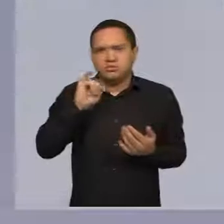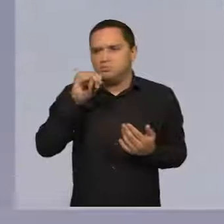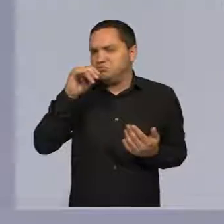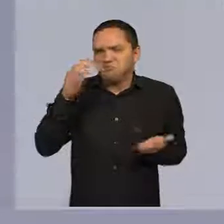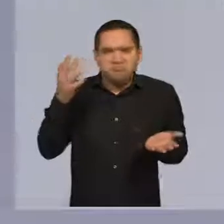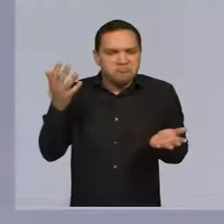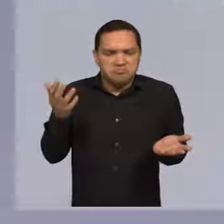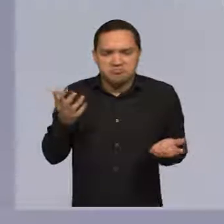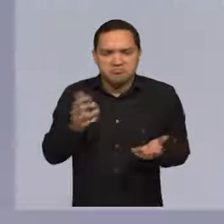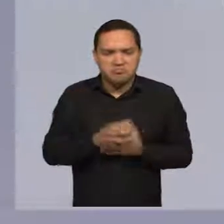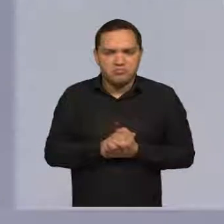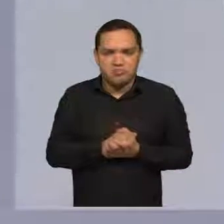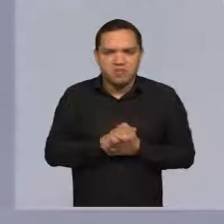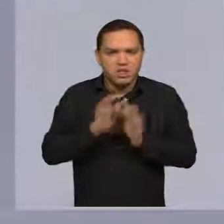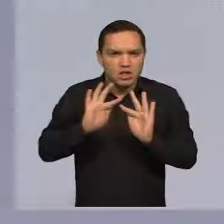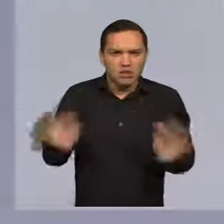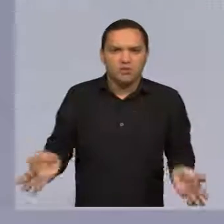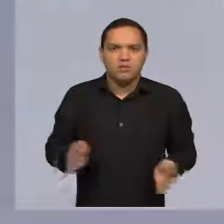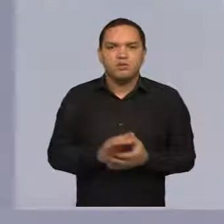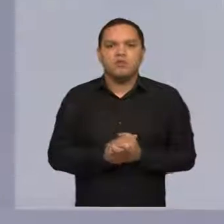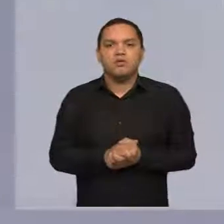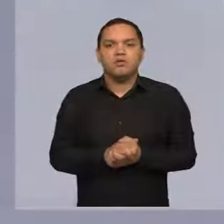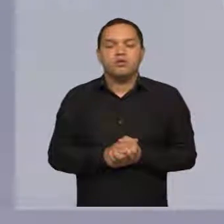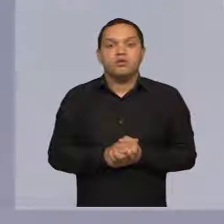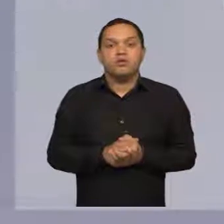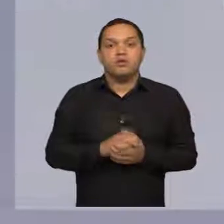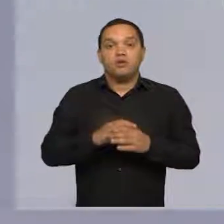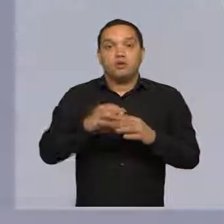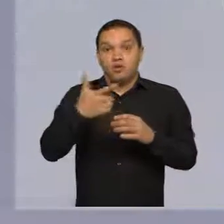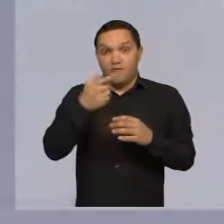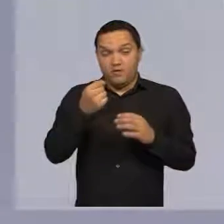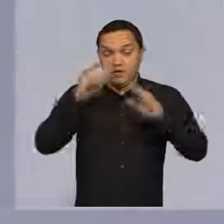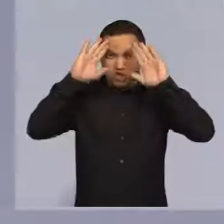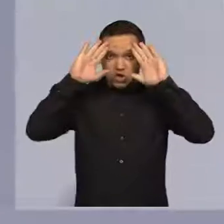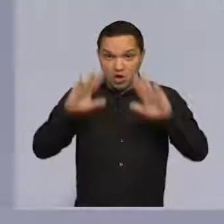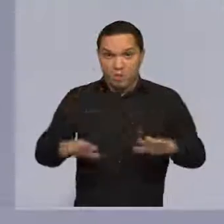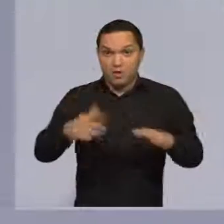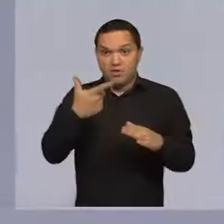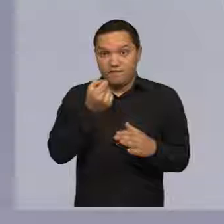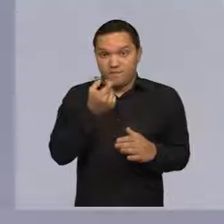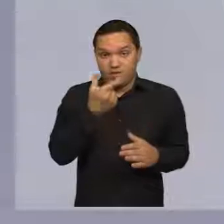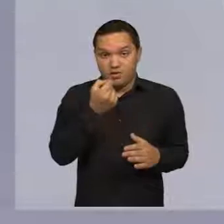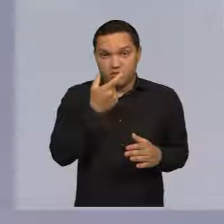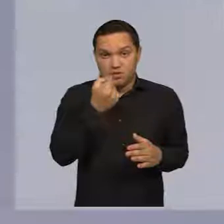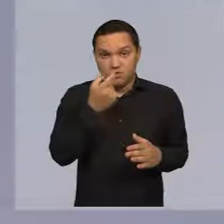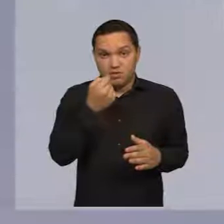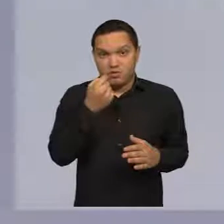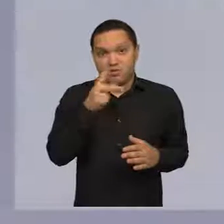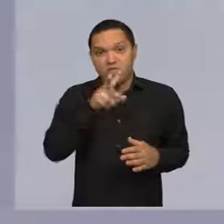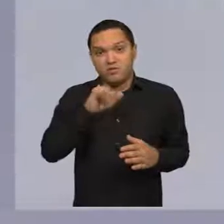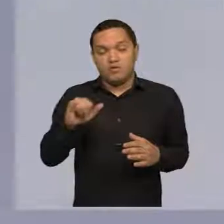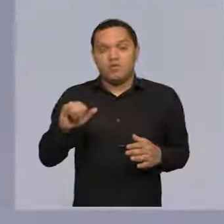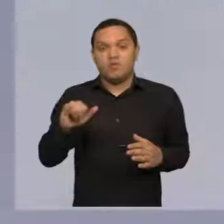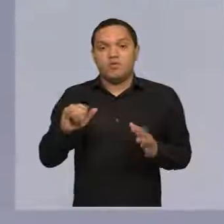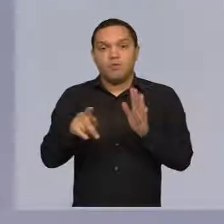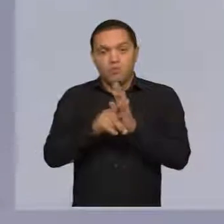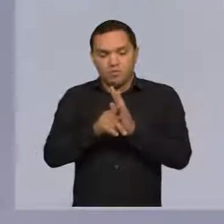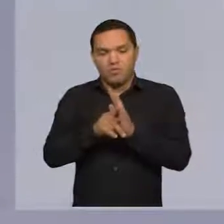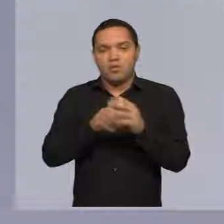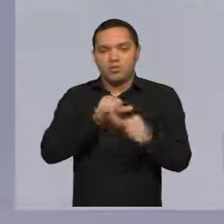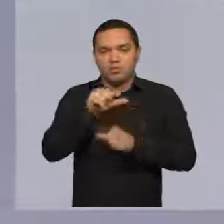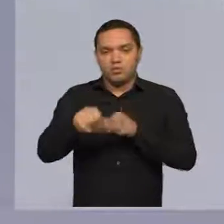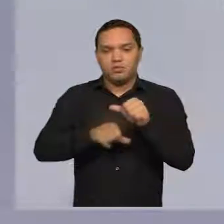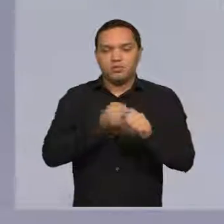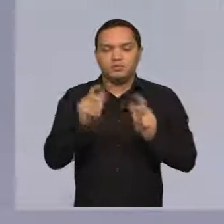quantificou a privatização. O número dos aeroportos, são 20 aeroportos, né, para privatização, todos eles, isso